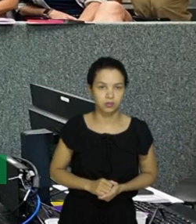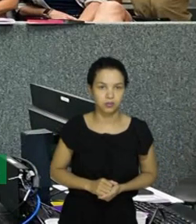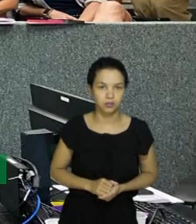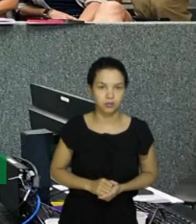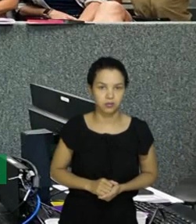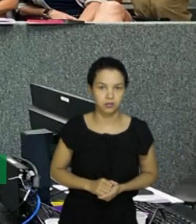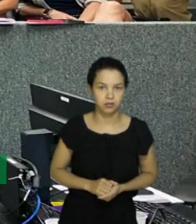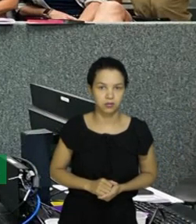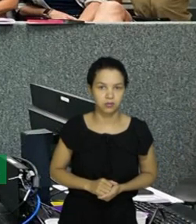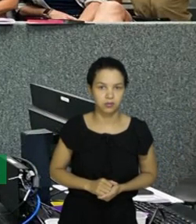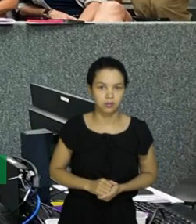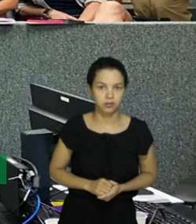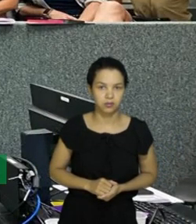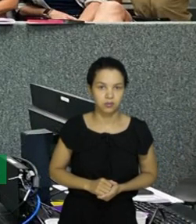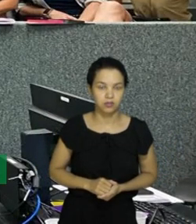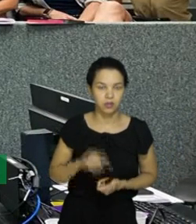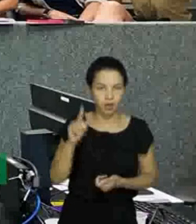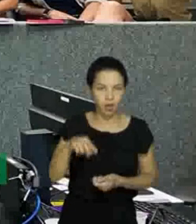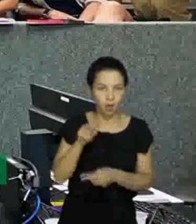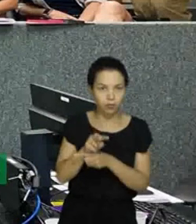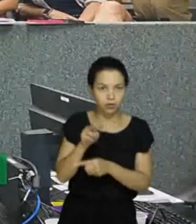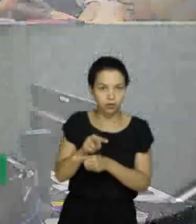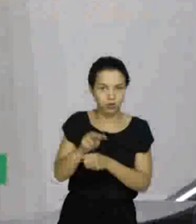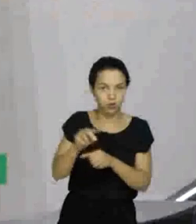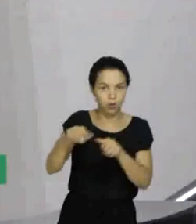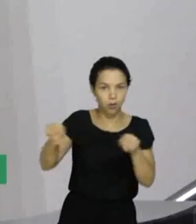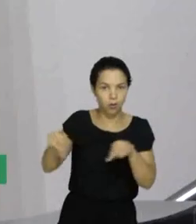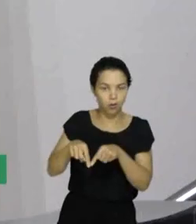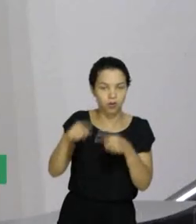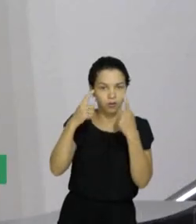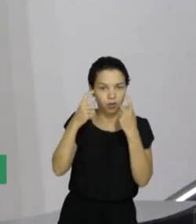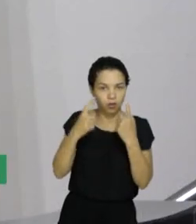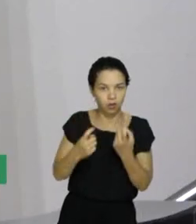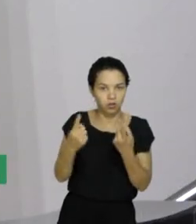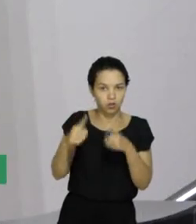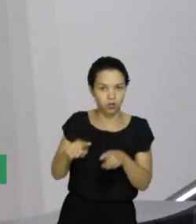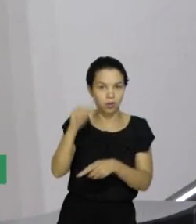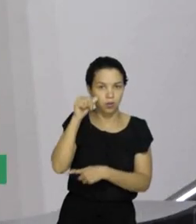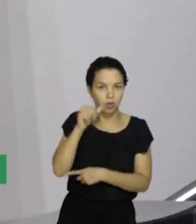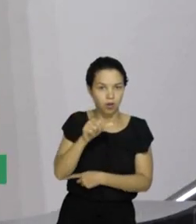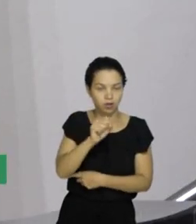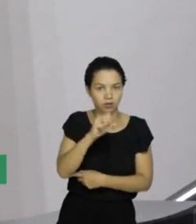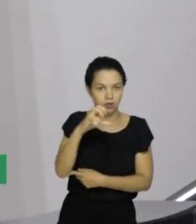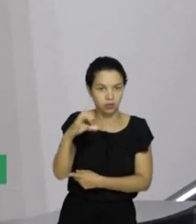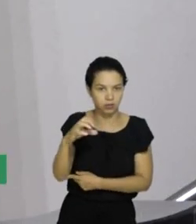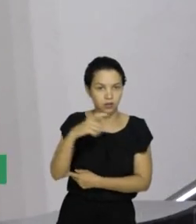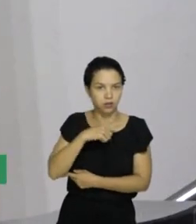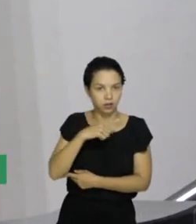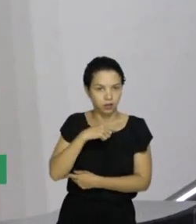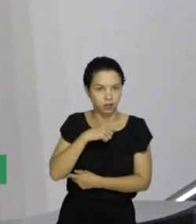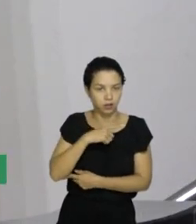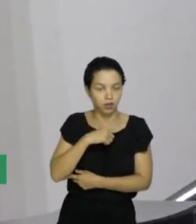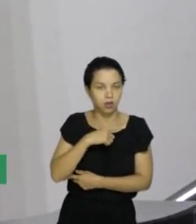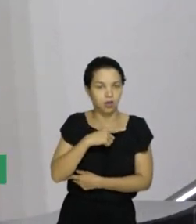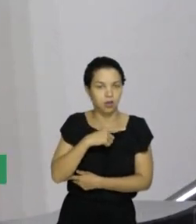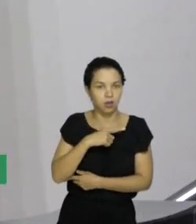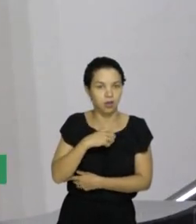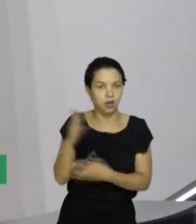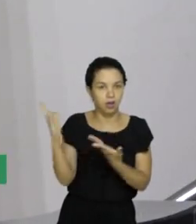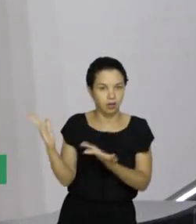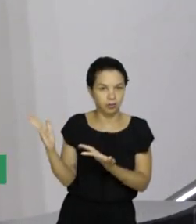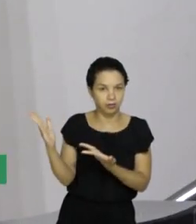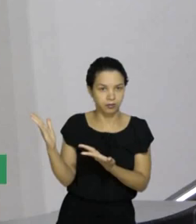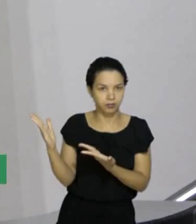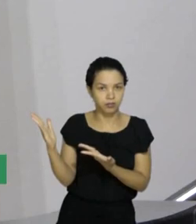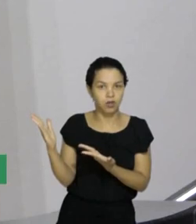Observatório da violência contra mulher de Santa Catarina tem esse comitê formado Então